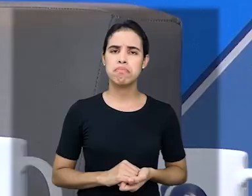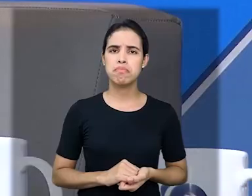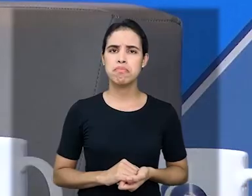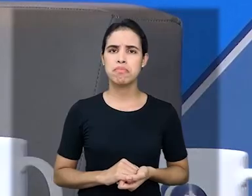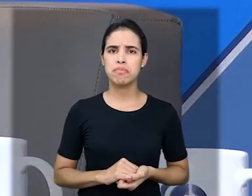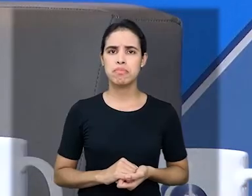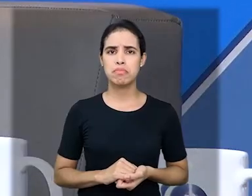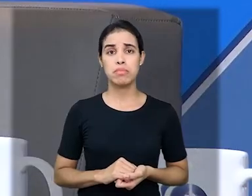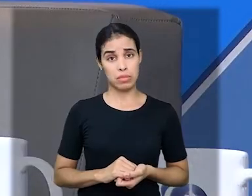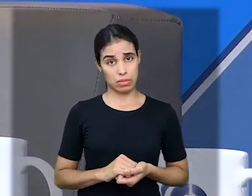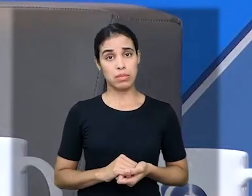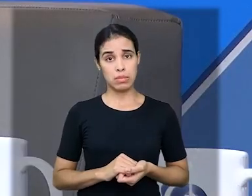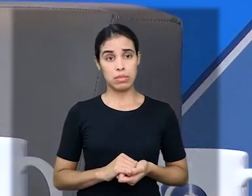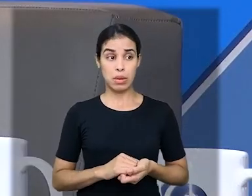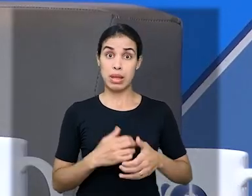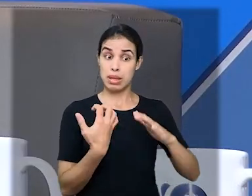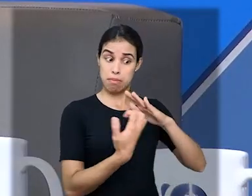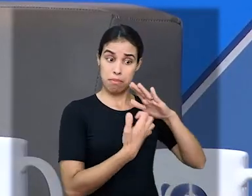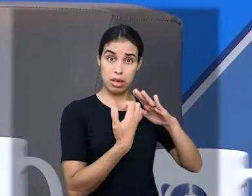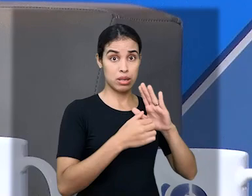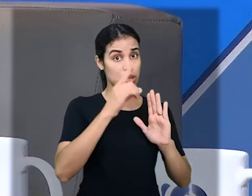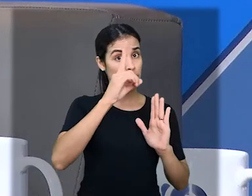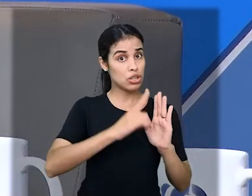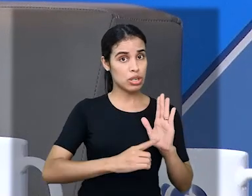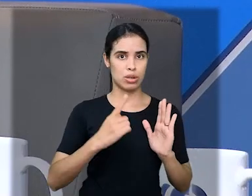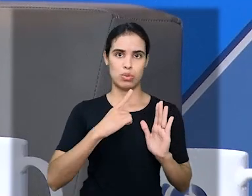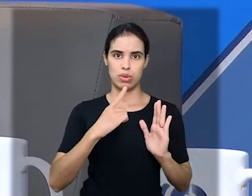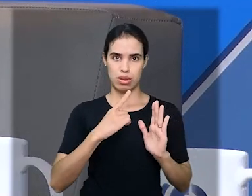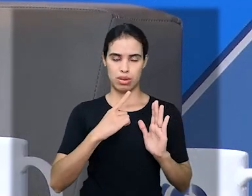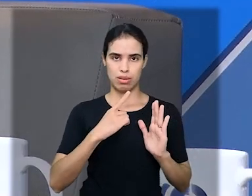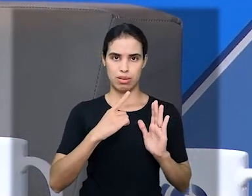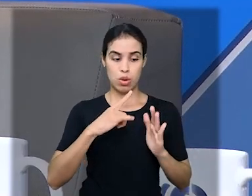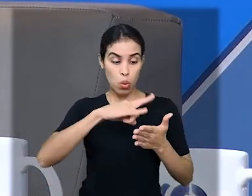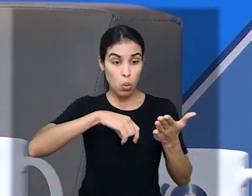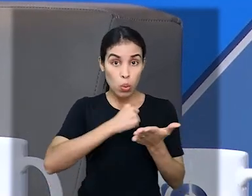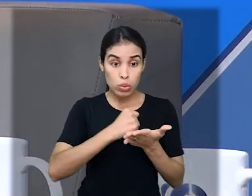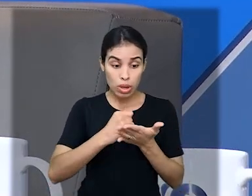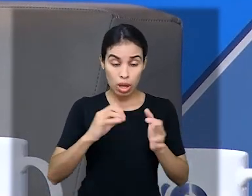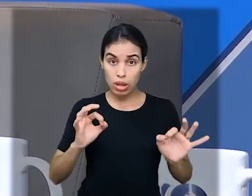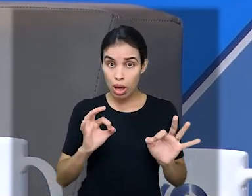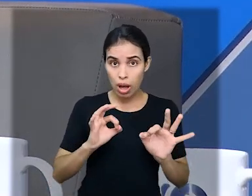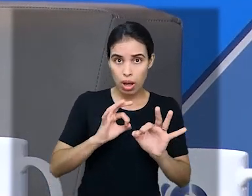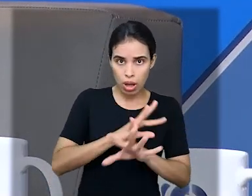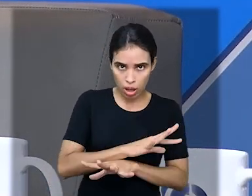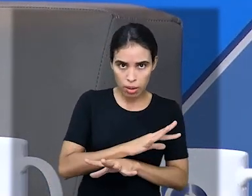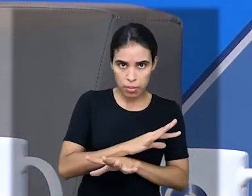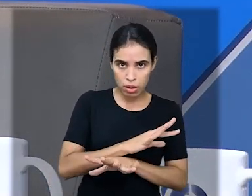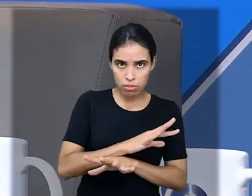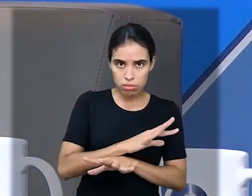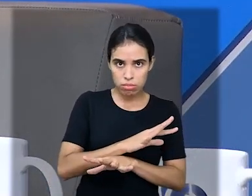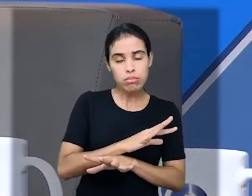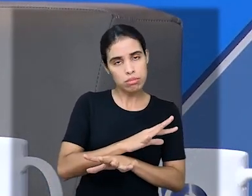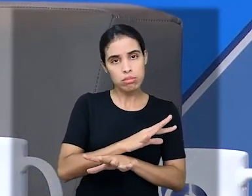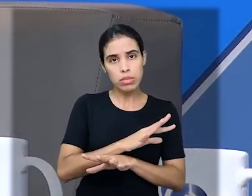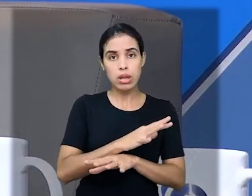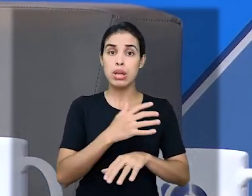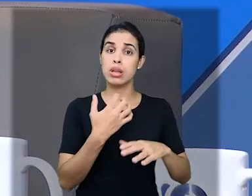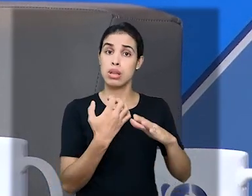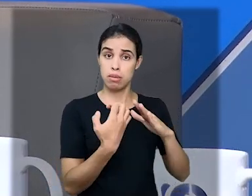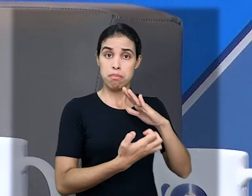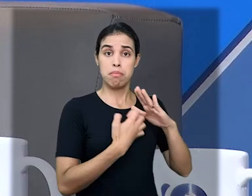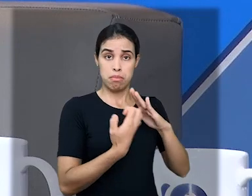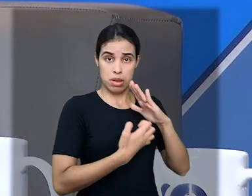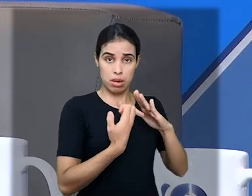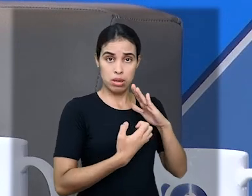mesmo? Primeiro, é um direito do empregador, é uma modalidade de rescisão do contrato de trabalho, que é conduzida por